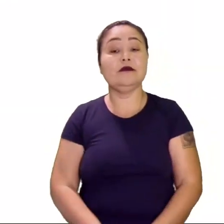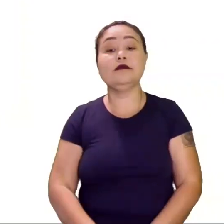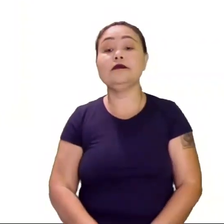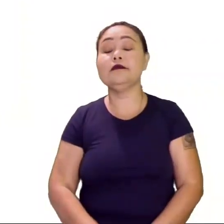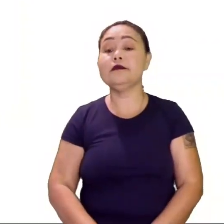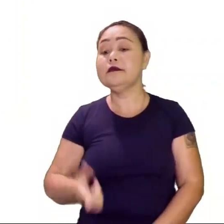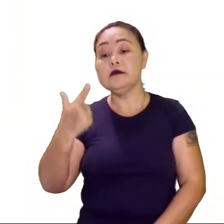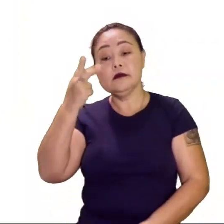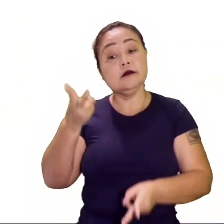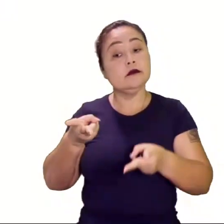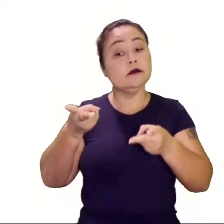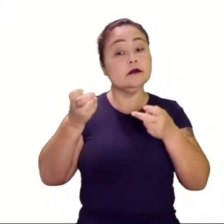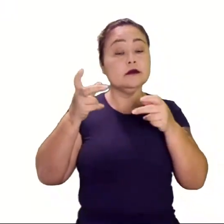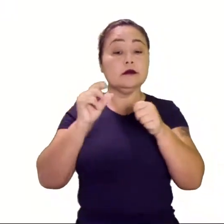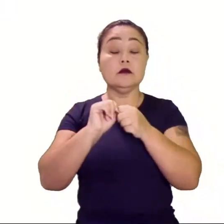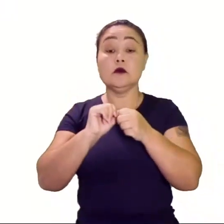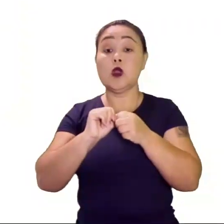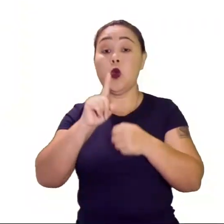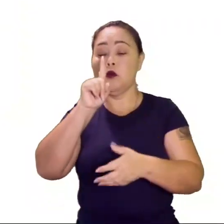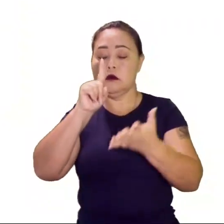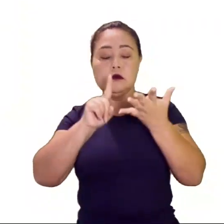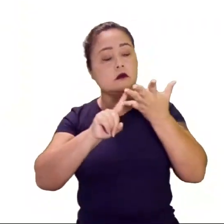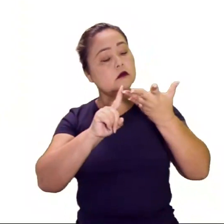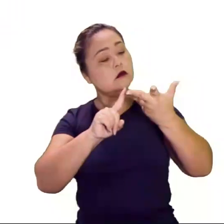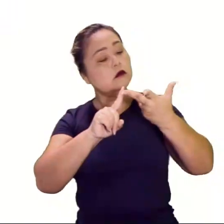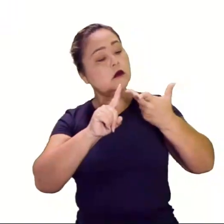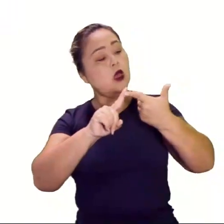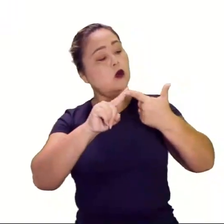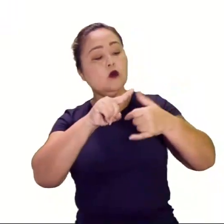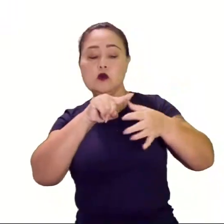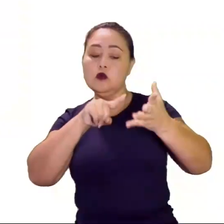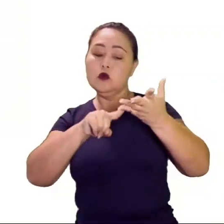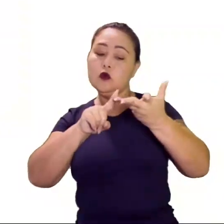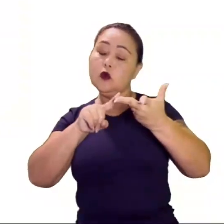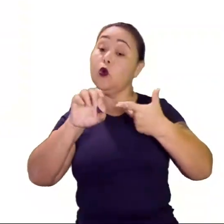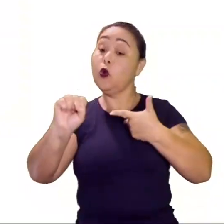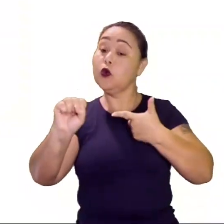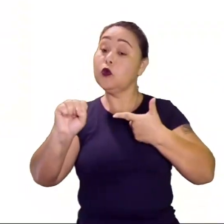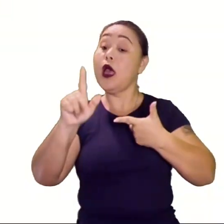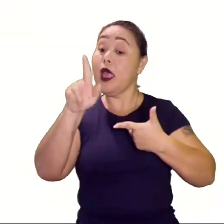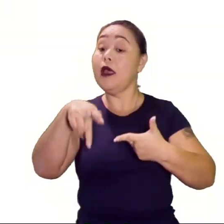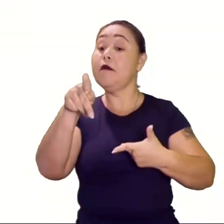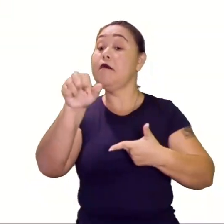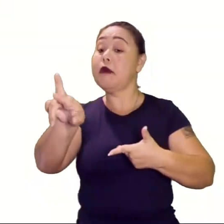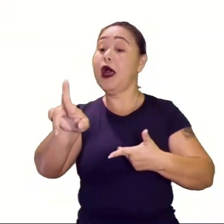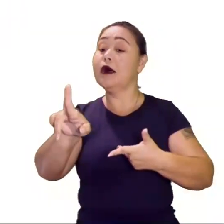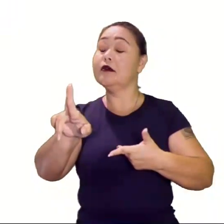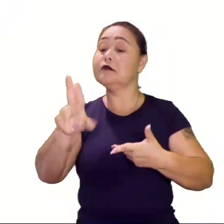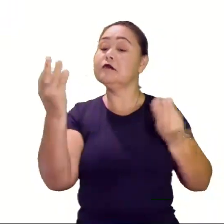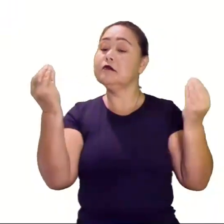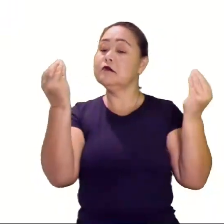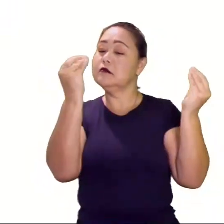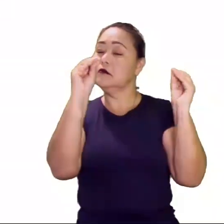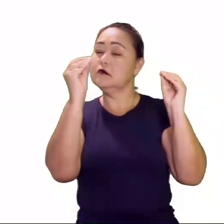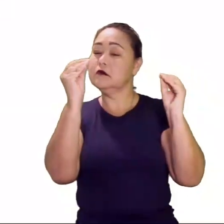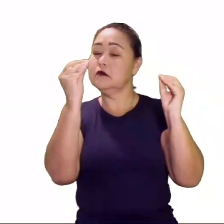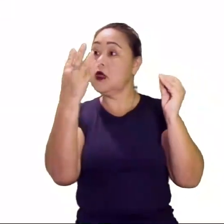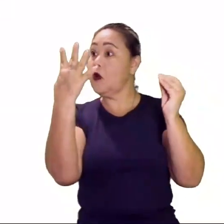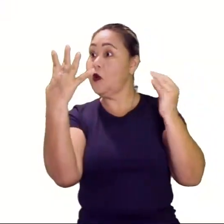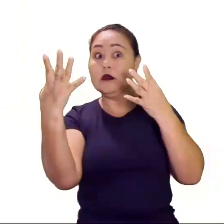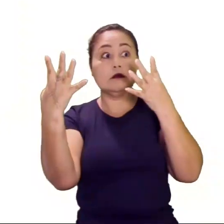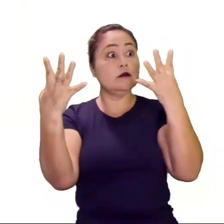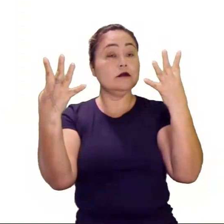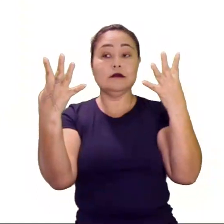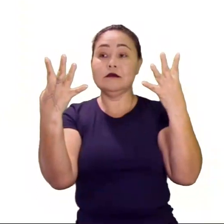É só perceber, né, que como são 8 termos, ele tem uma quantidade par. Então, você vai conseguir montar 4